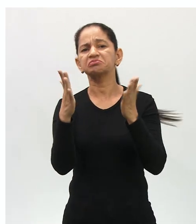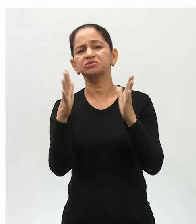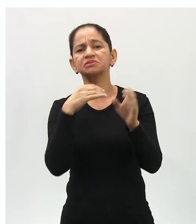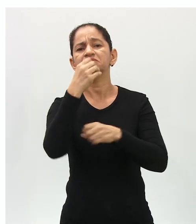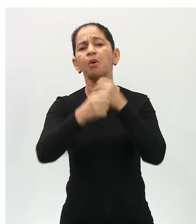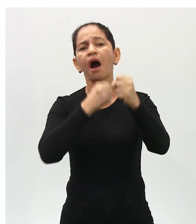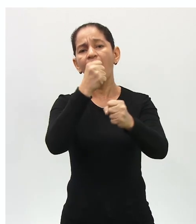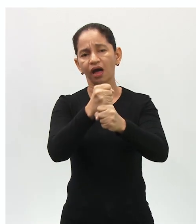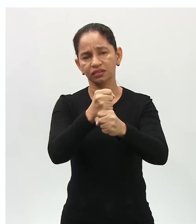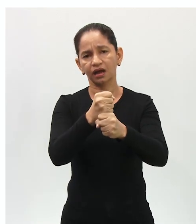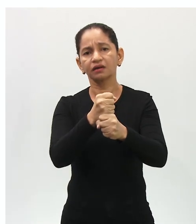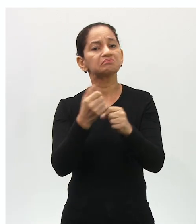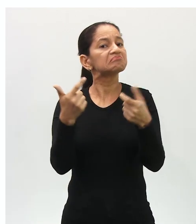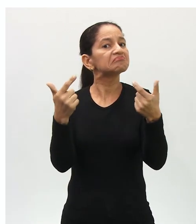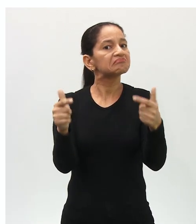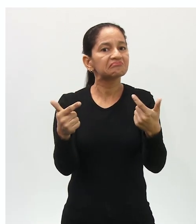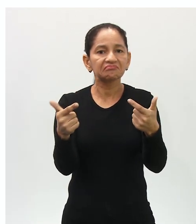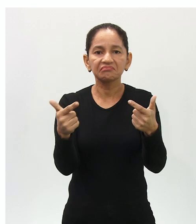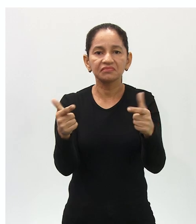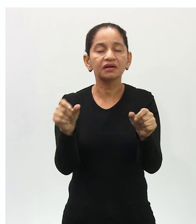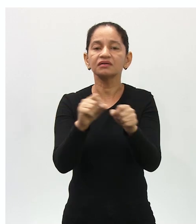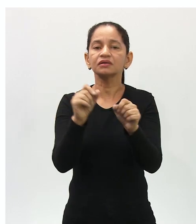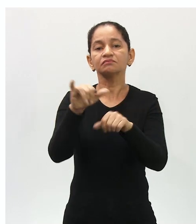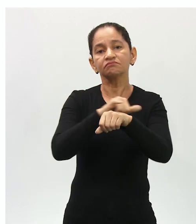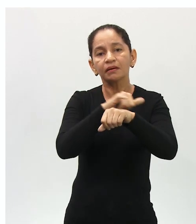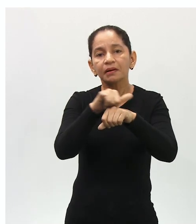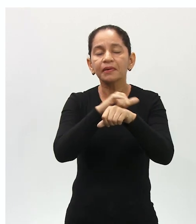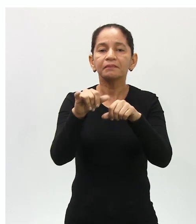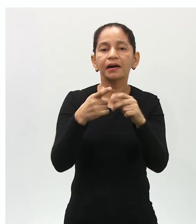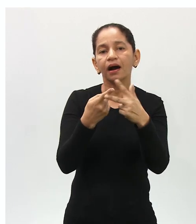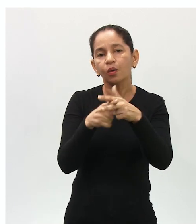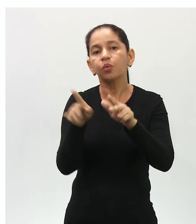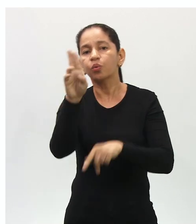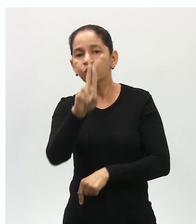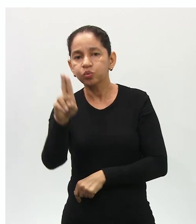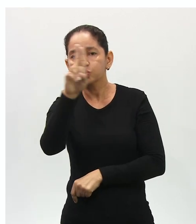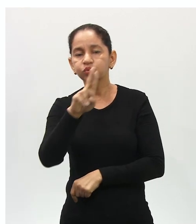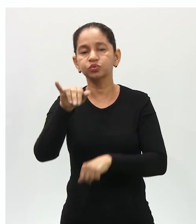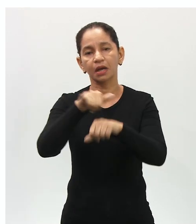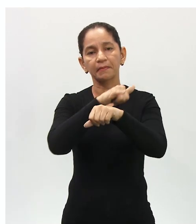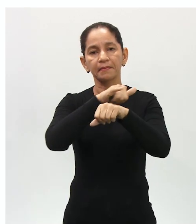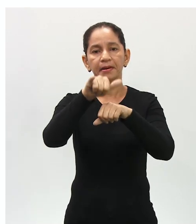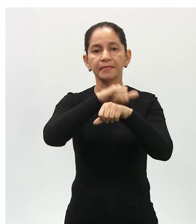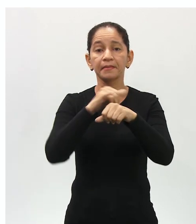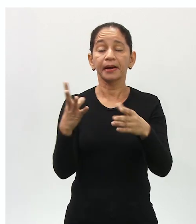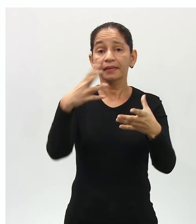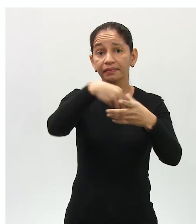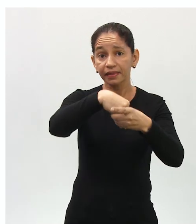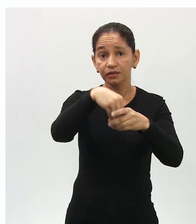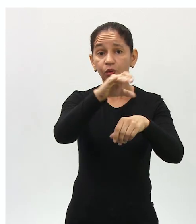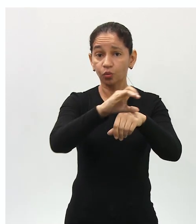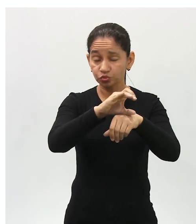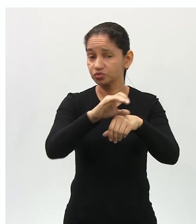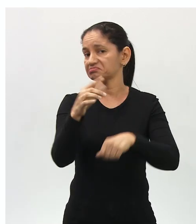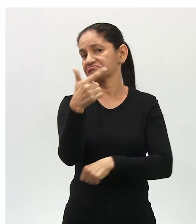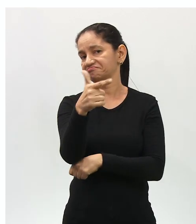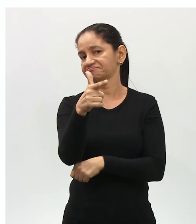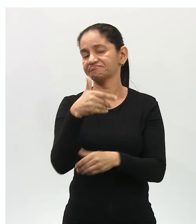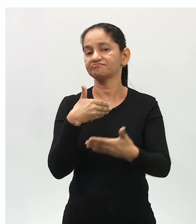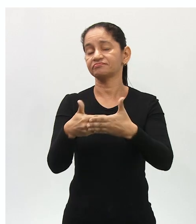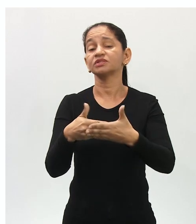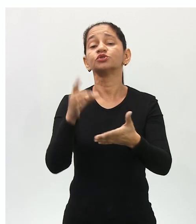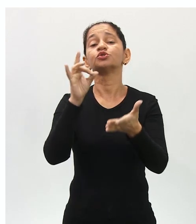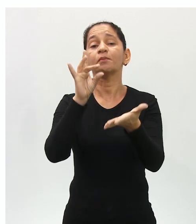1967 nós não temos, né, esses instrumentos nas Constituições. Isso vai aparecer então